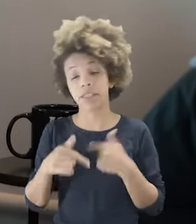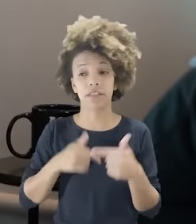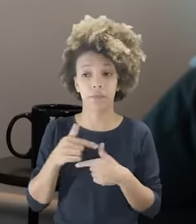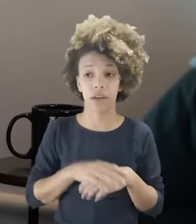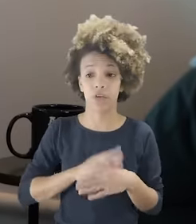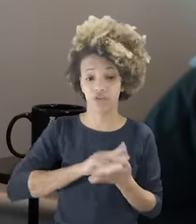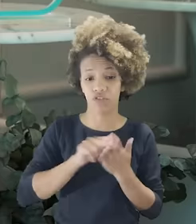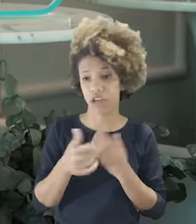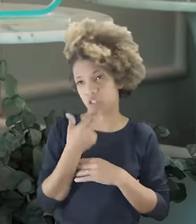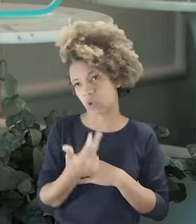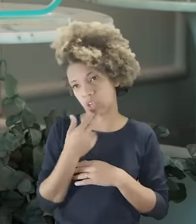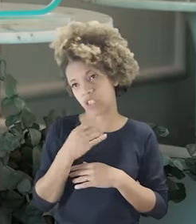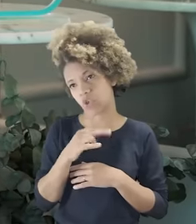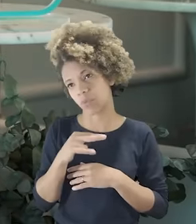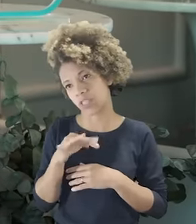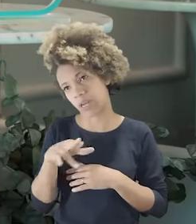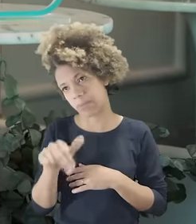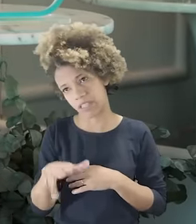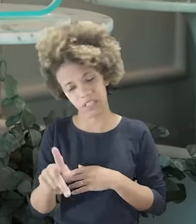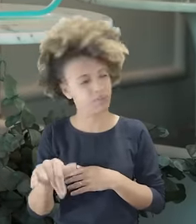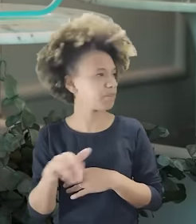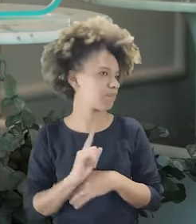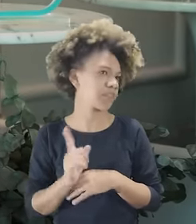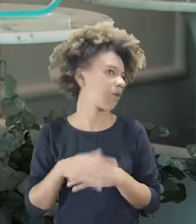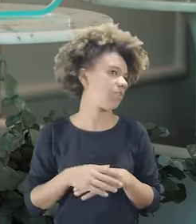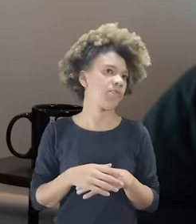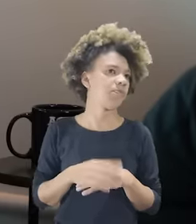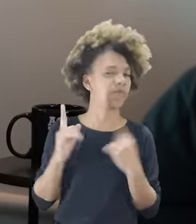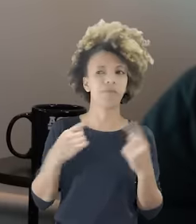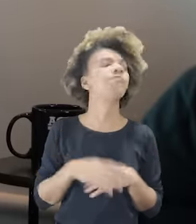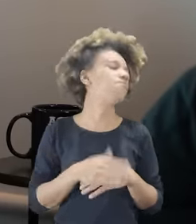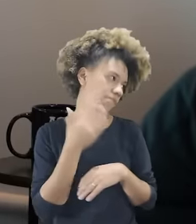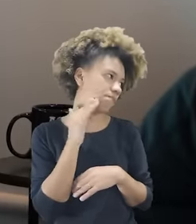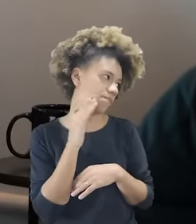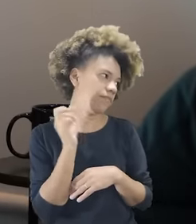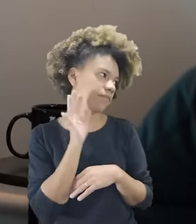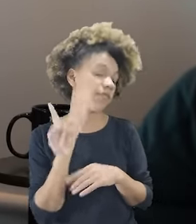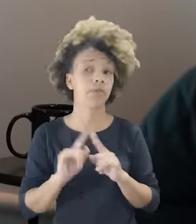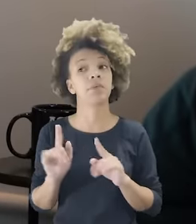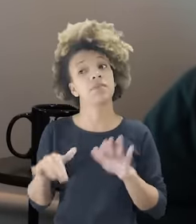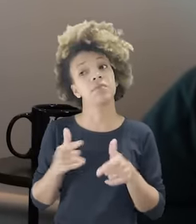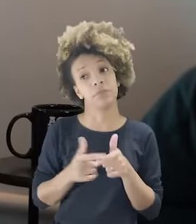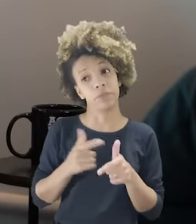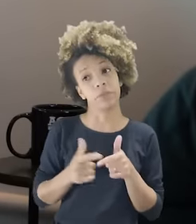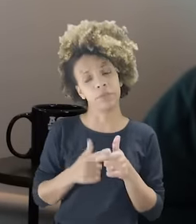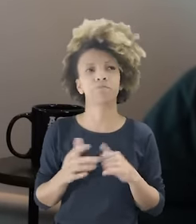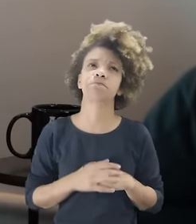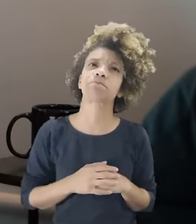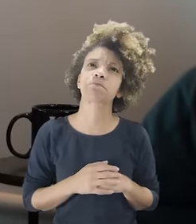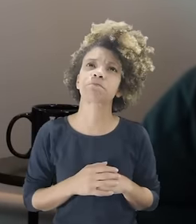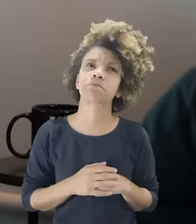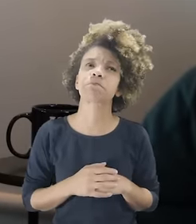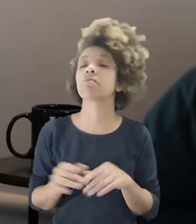parar de trabalhar com cromoterapia errada a pessoa é louca imagina então às vezes é um problema